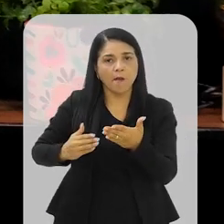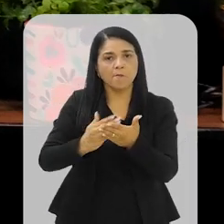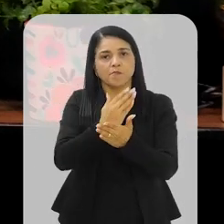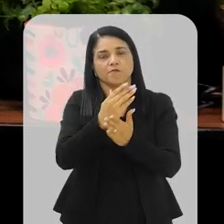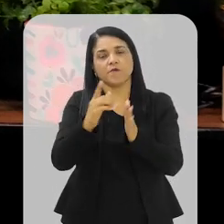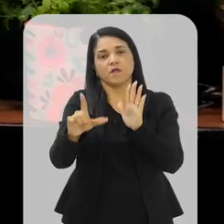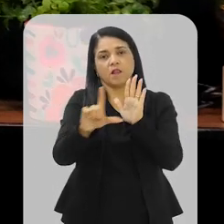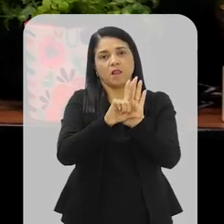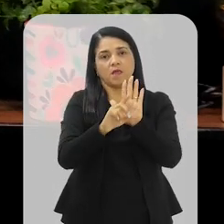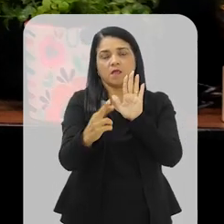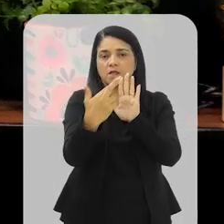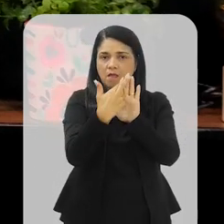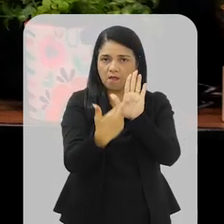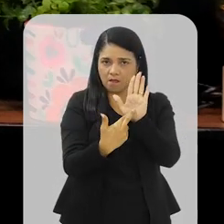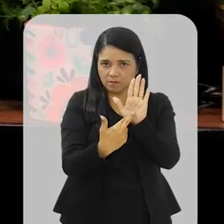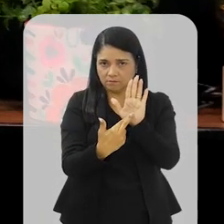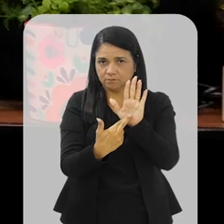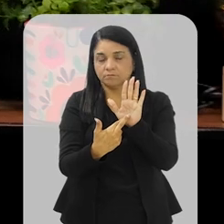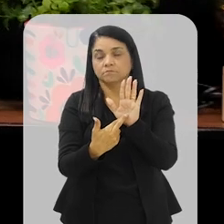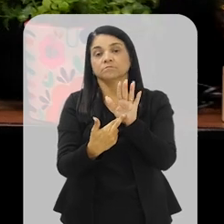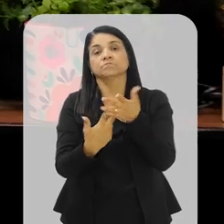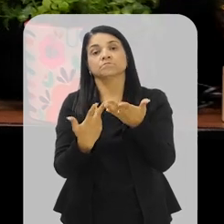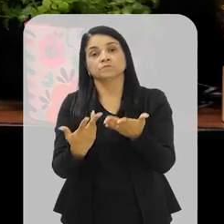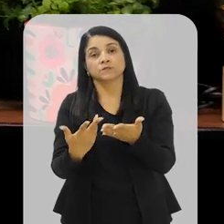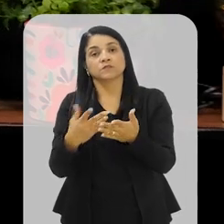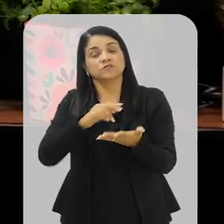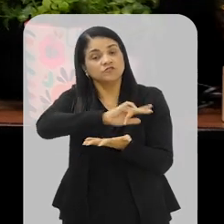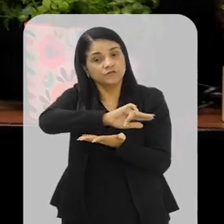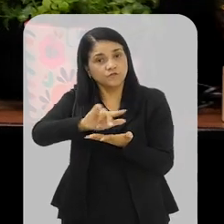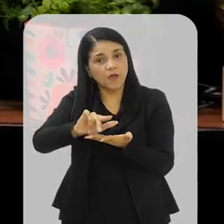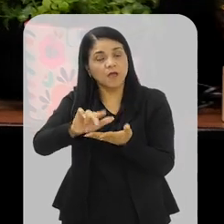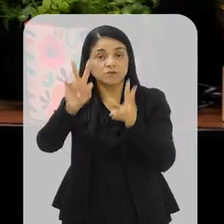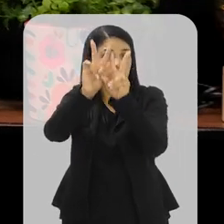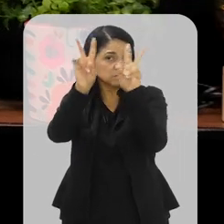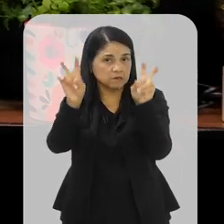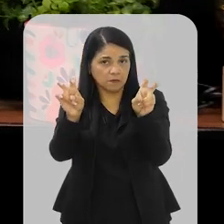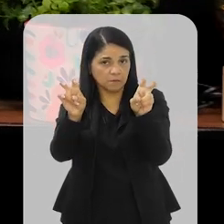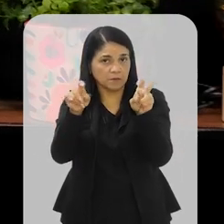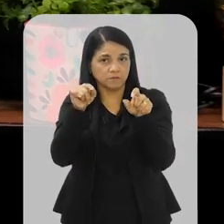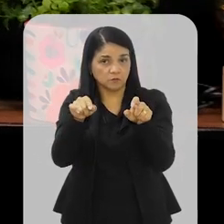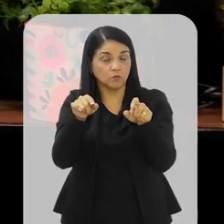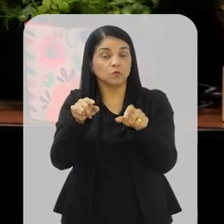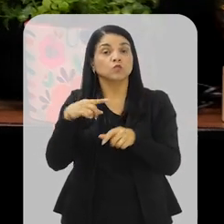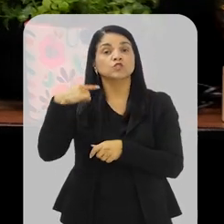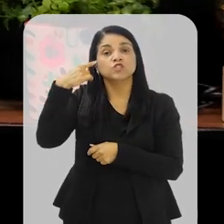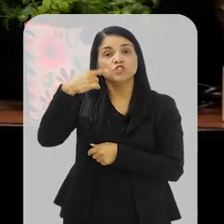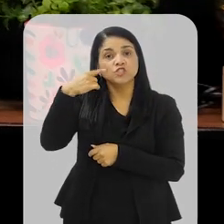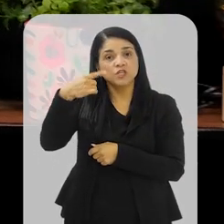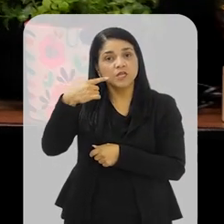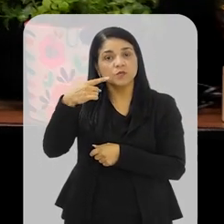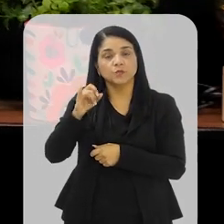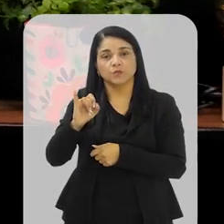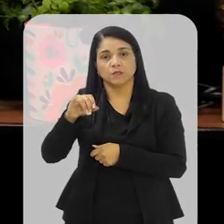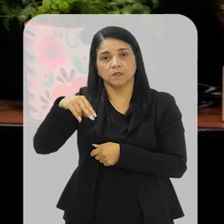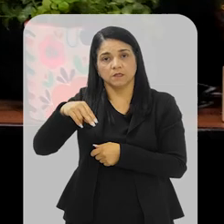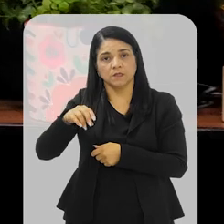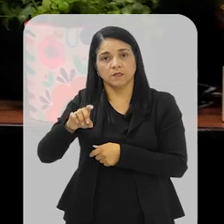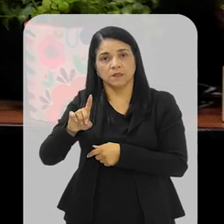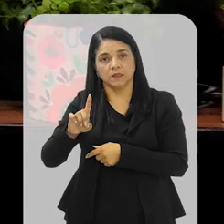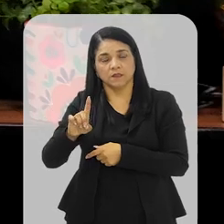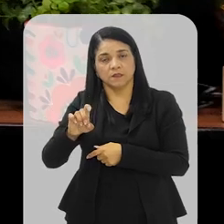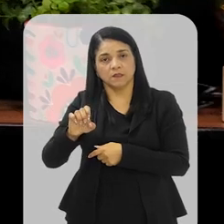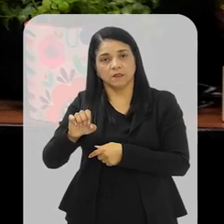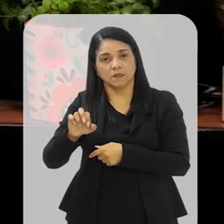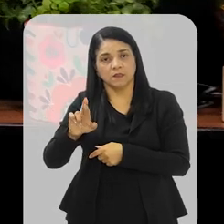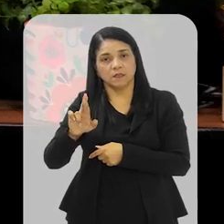aprovar as nossas normas a nossa legislação e nos mais diversos temas onde entra o direito internacional ah